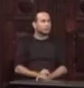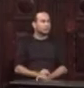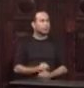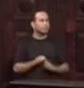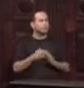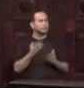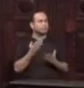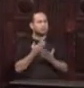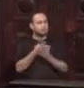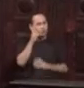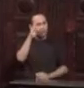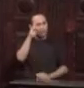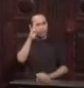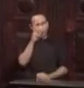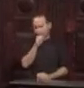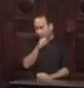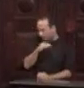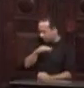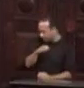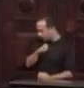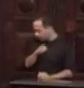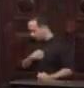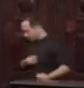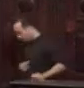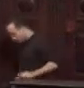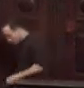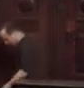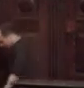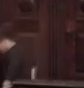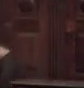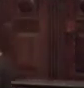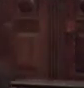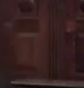história da arte, da sensibilidade, do desenvolvimento